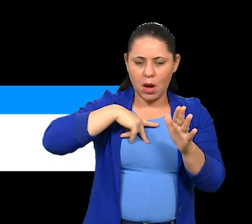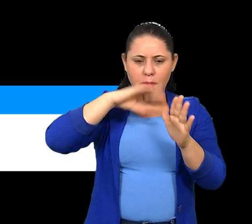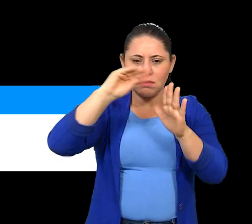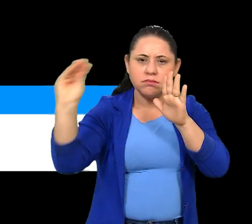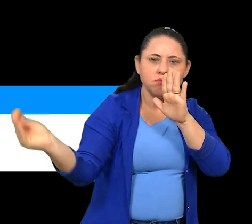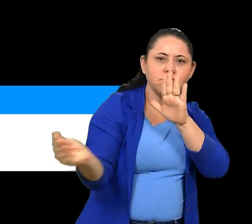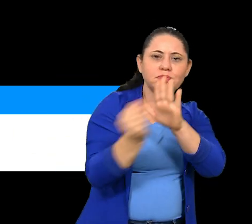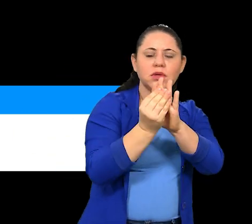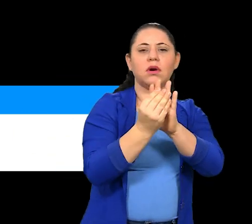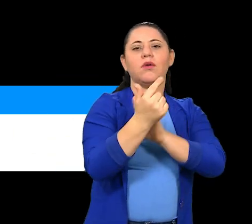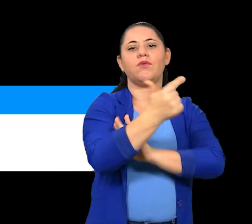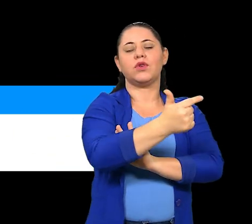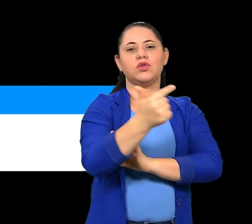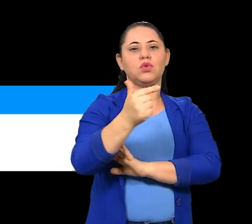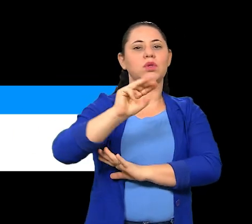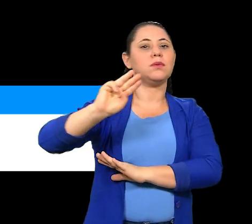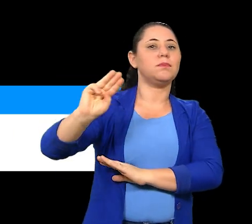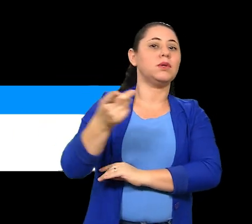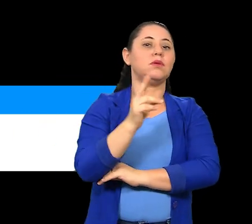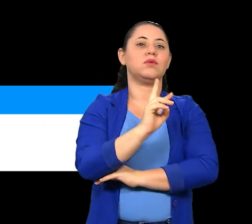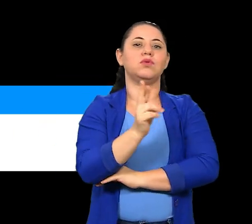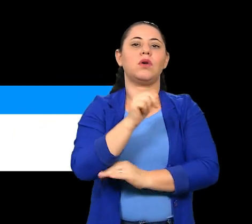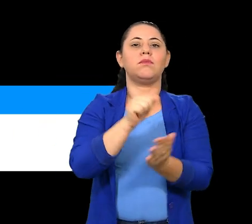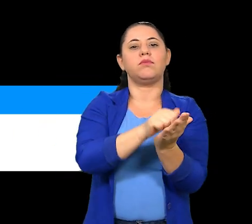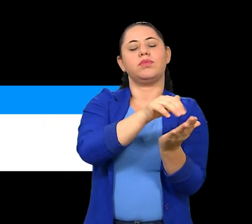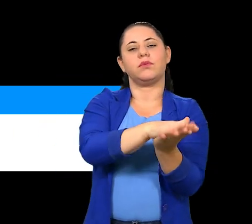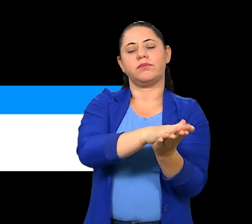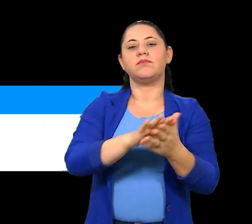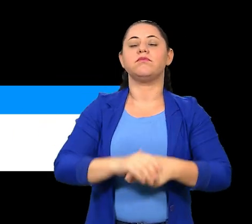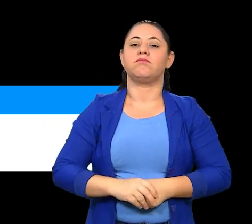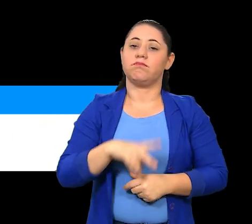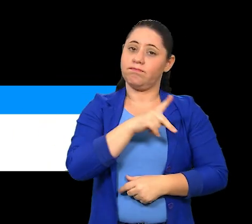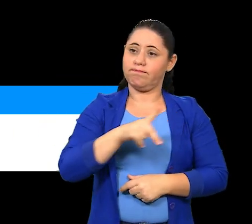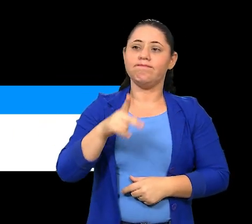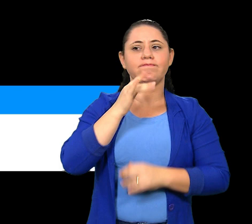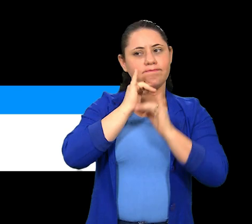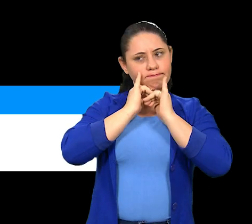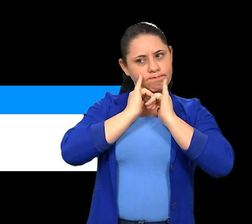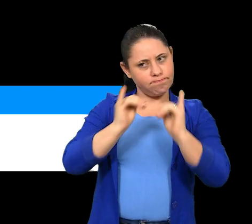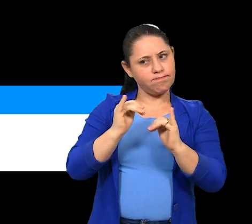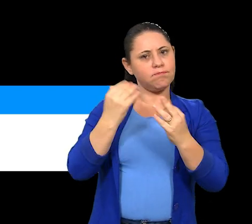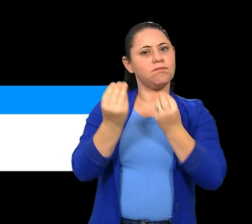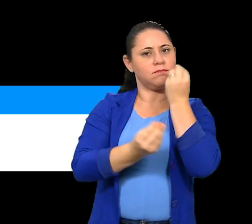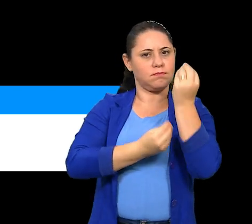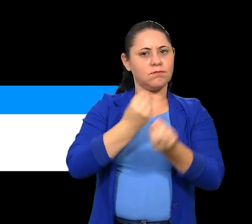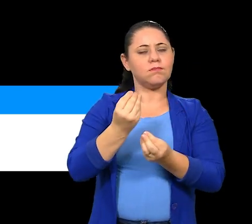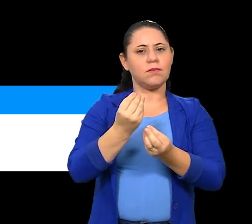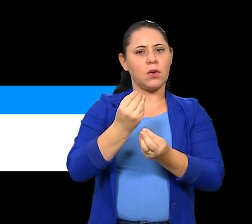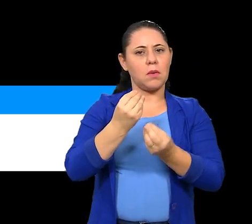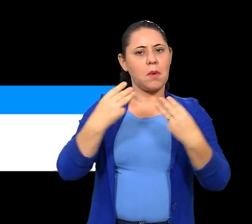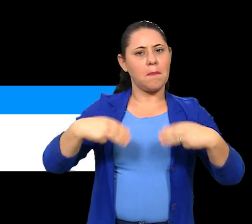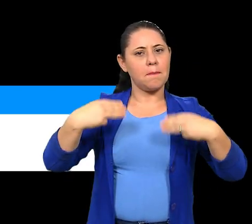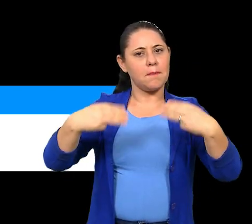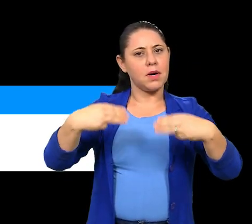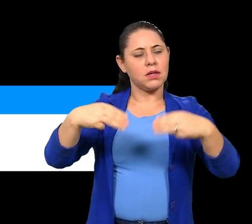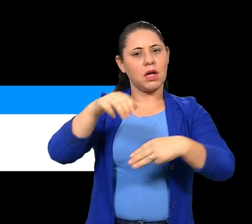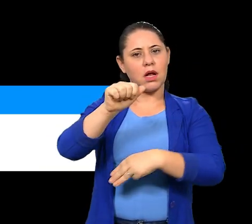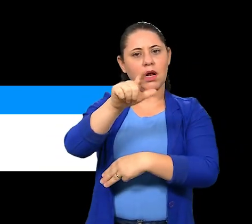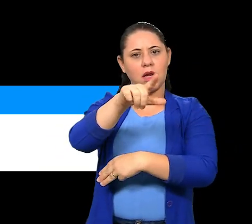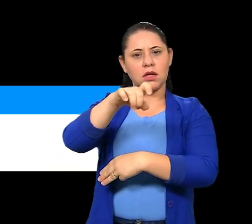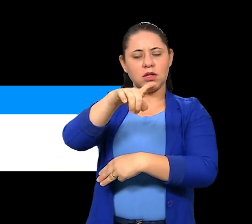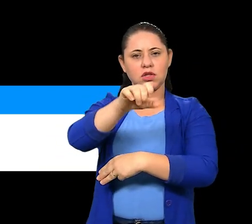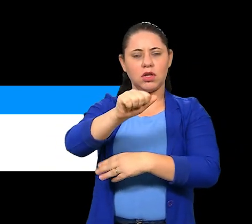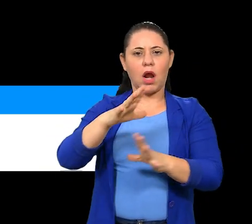Demoníaco foi lá e colocou Por sua conta própria 22 milhões de reais Olha o presidente eu quero dizer que